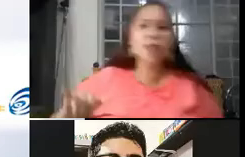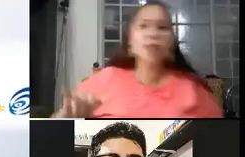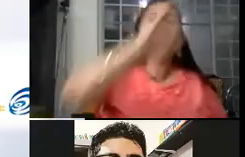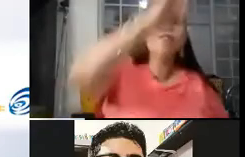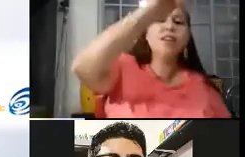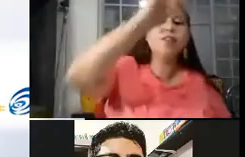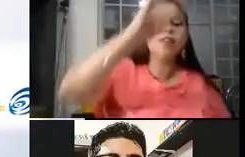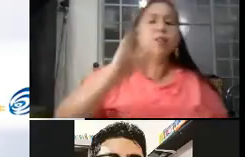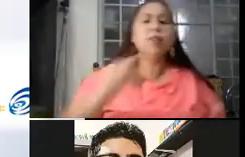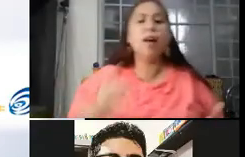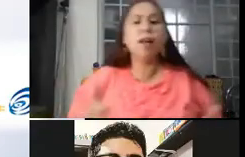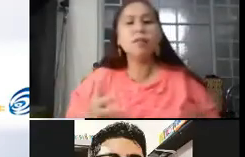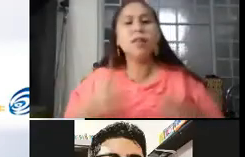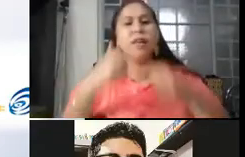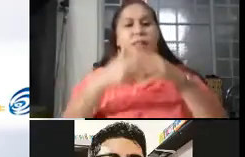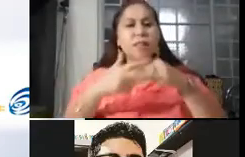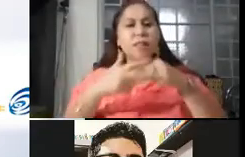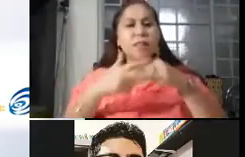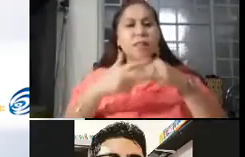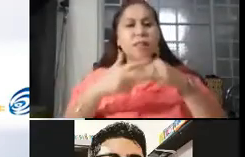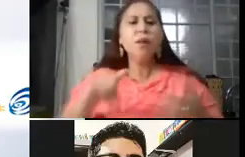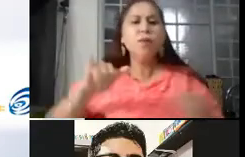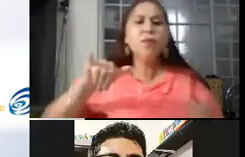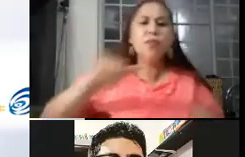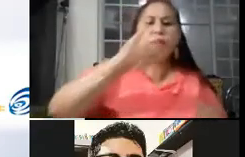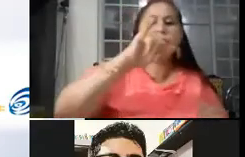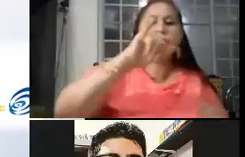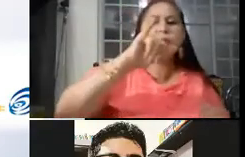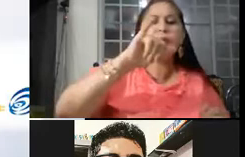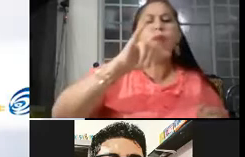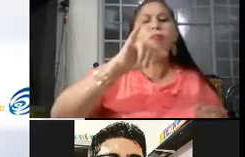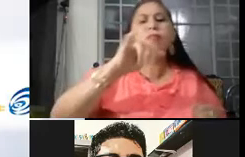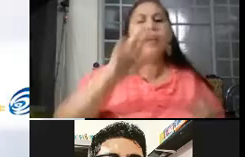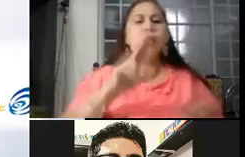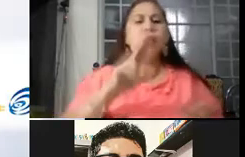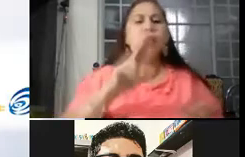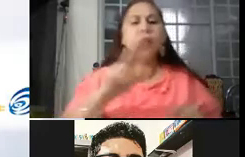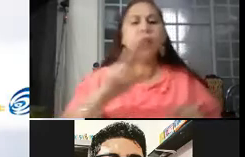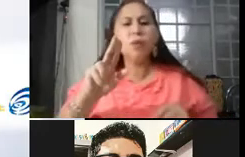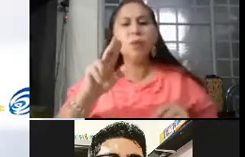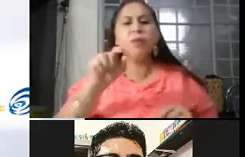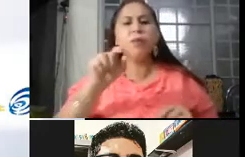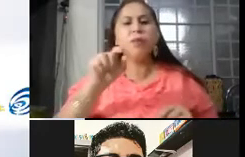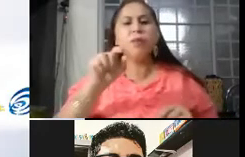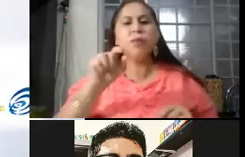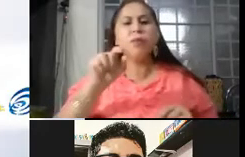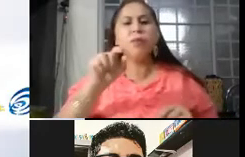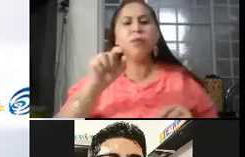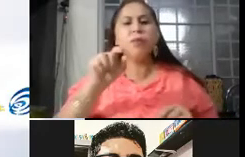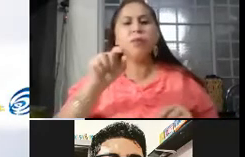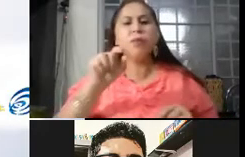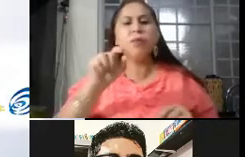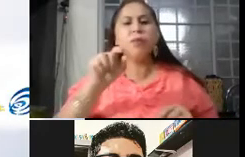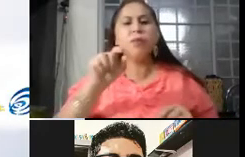ir de avião, né? No caso, que aí já se transformou no verbo. Só o avião, né? O nome do objeto vai